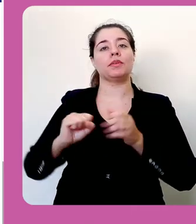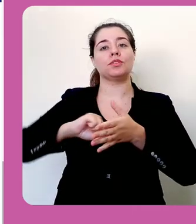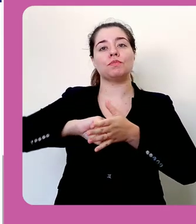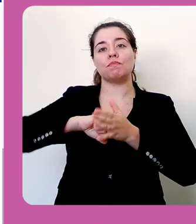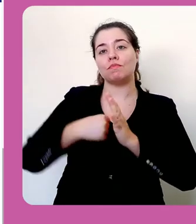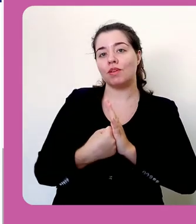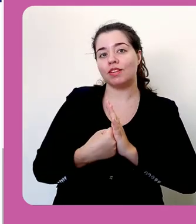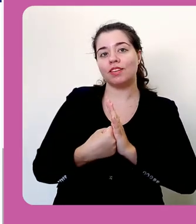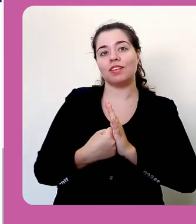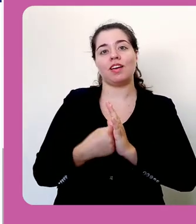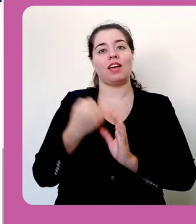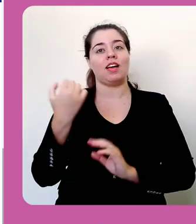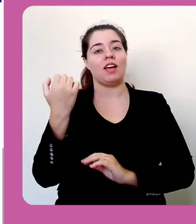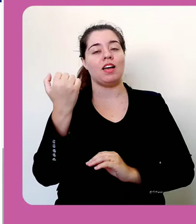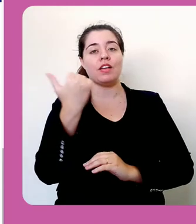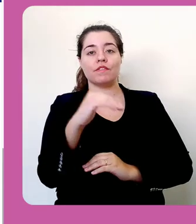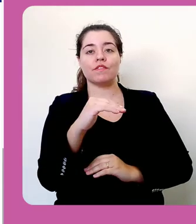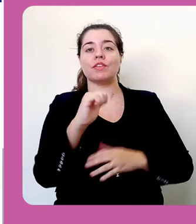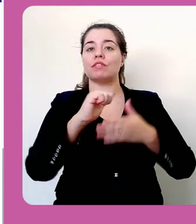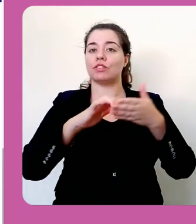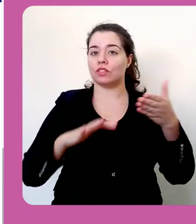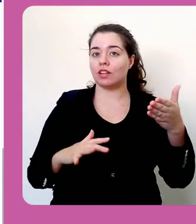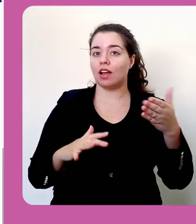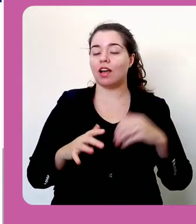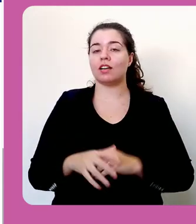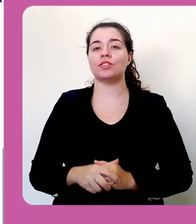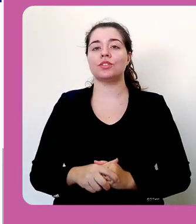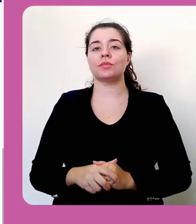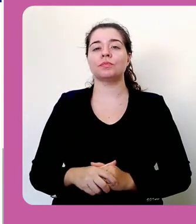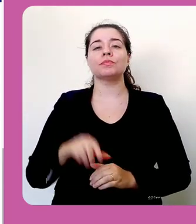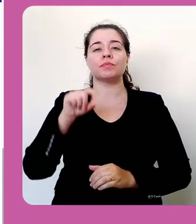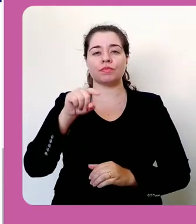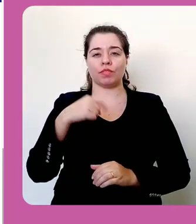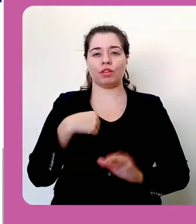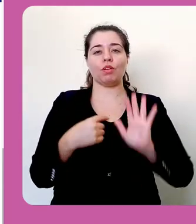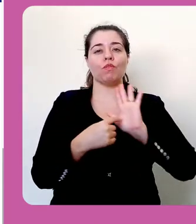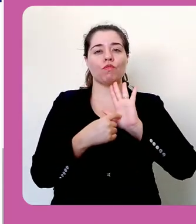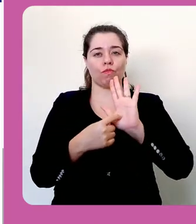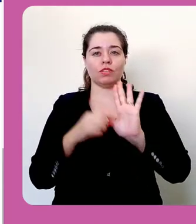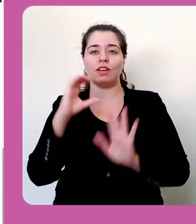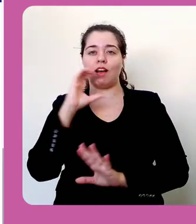nesse vídeo. Mas é importante vocês darem uma olhadinha